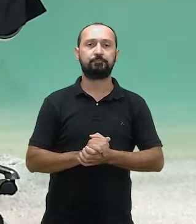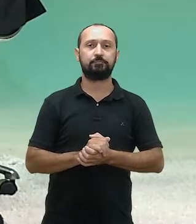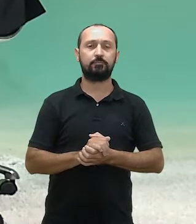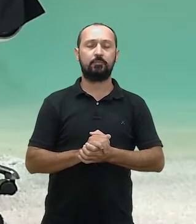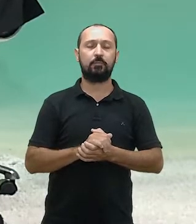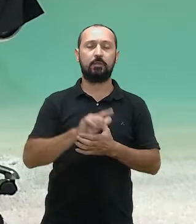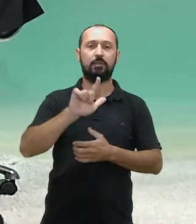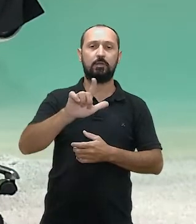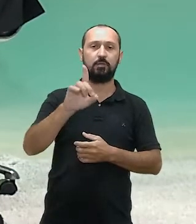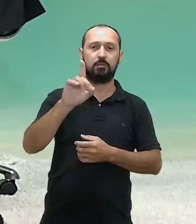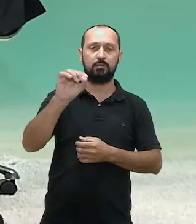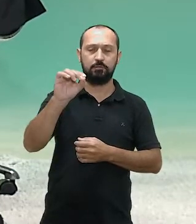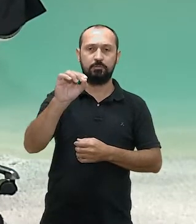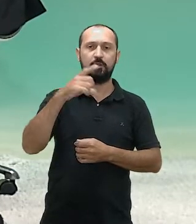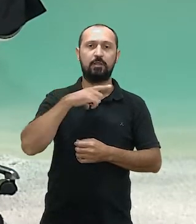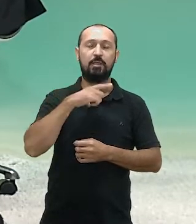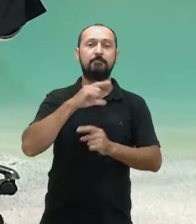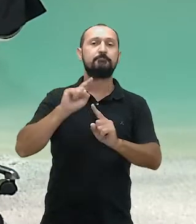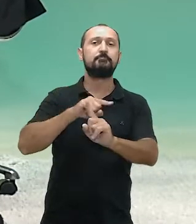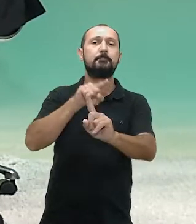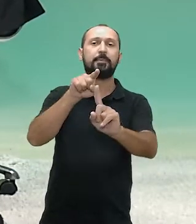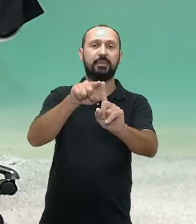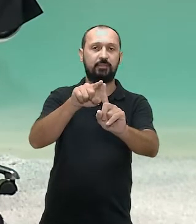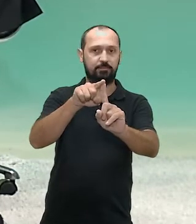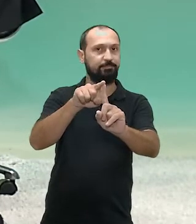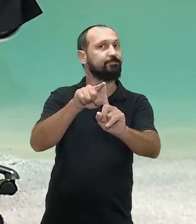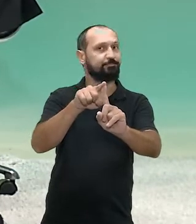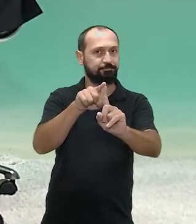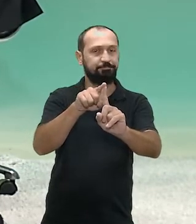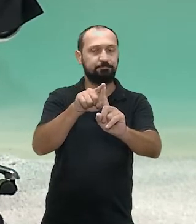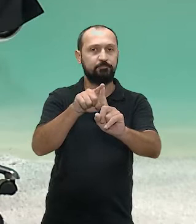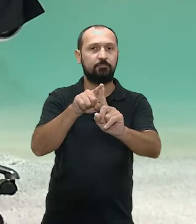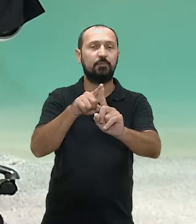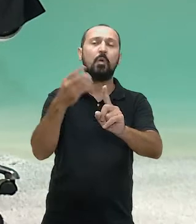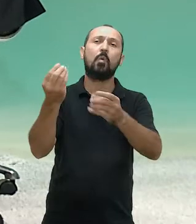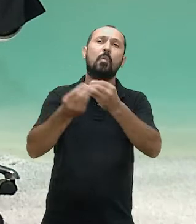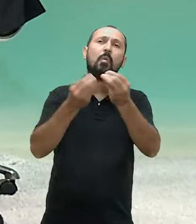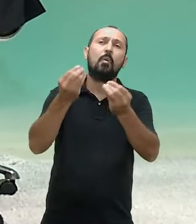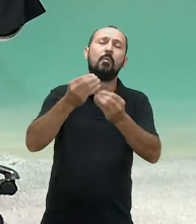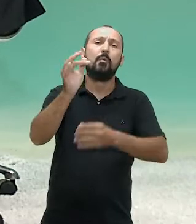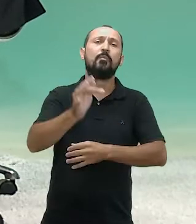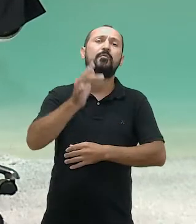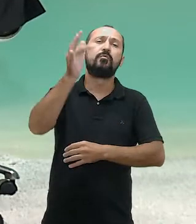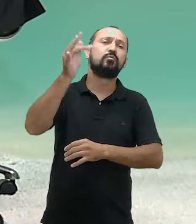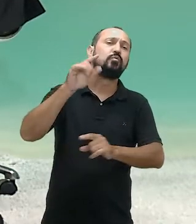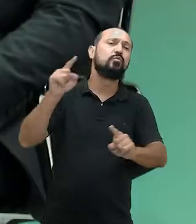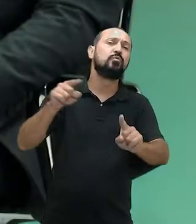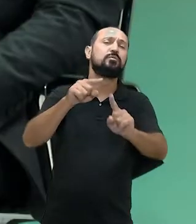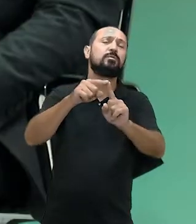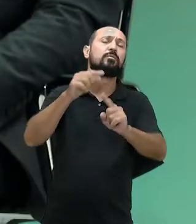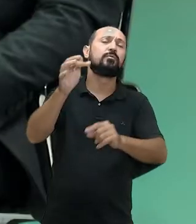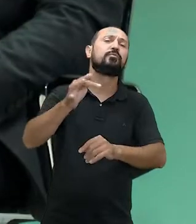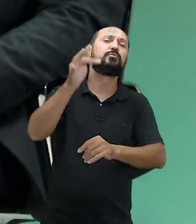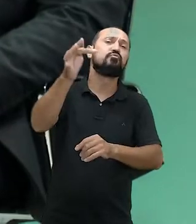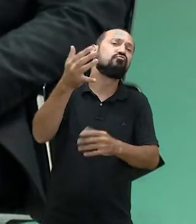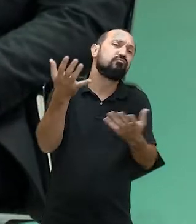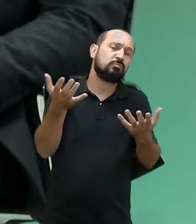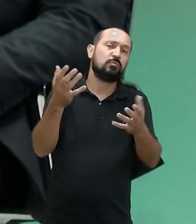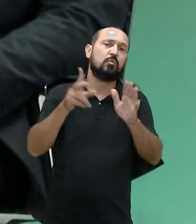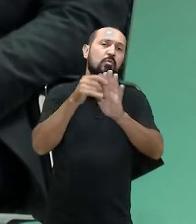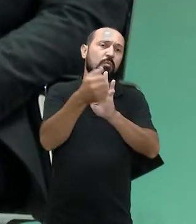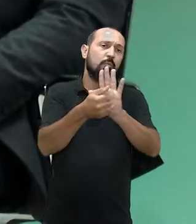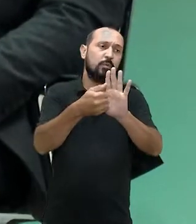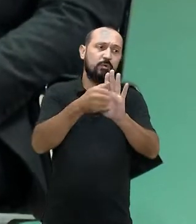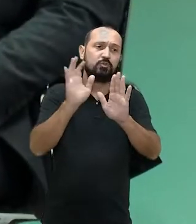A LDO ela traz metas e perspectivas, objetivos para os programas